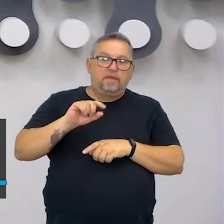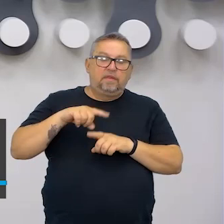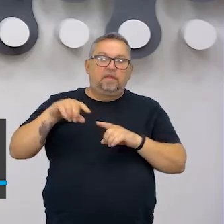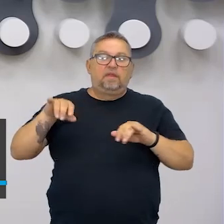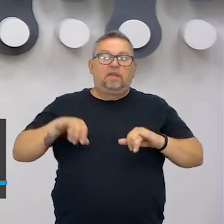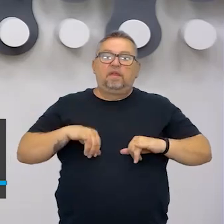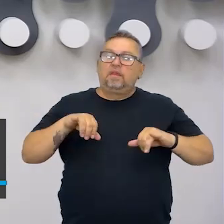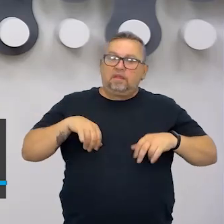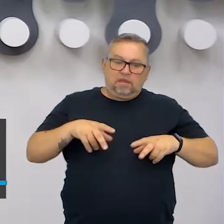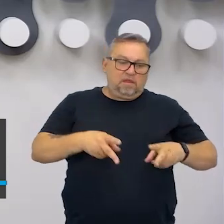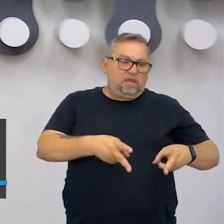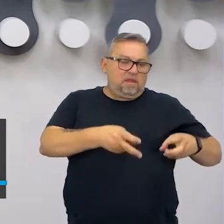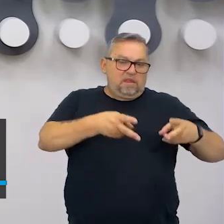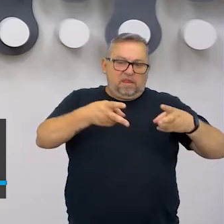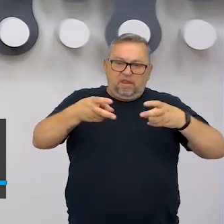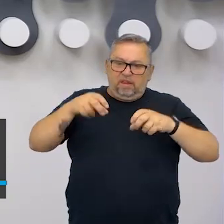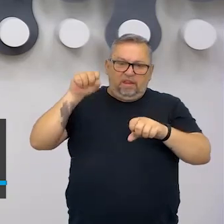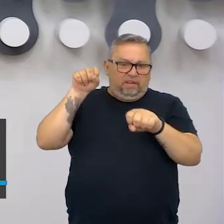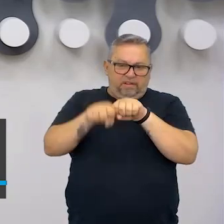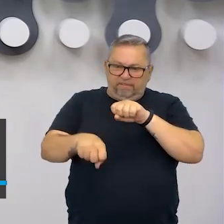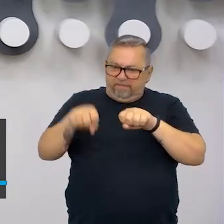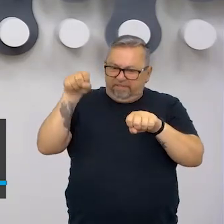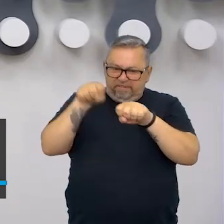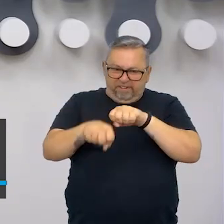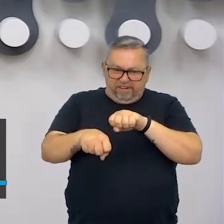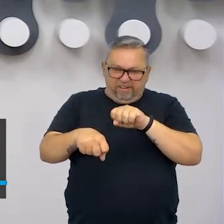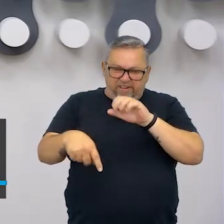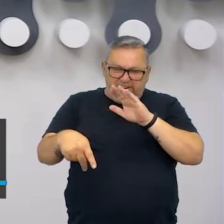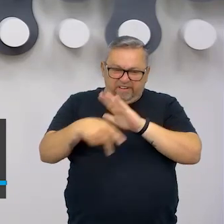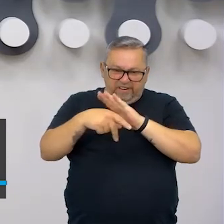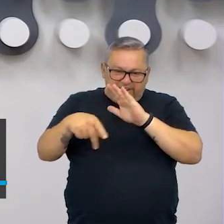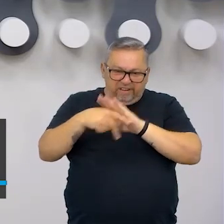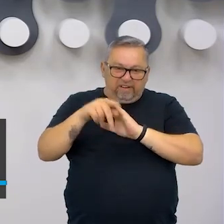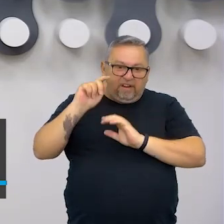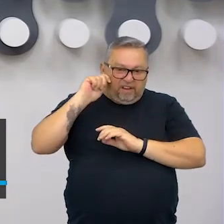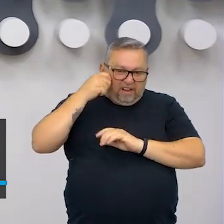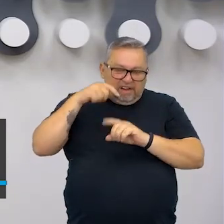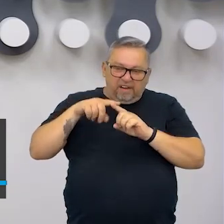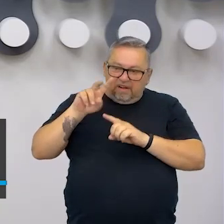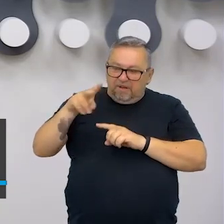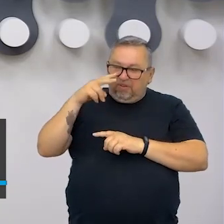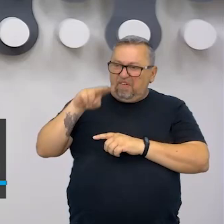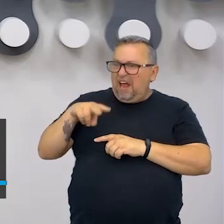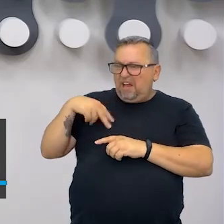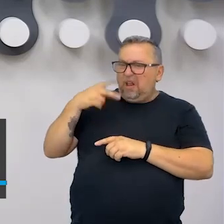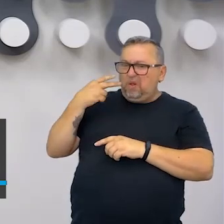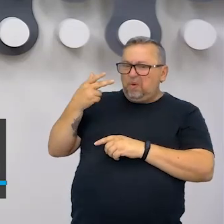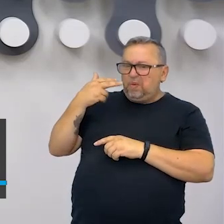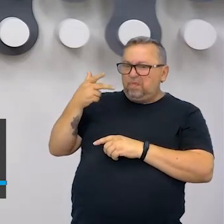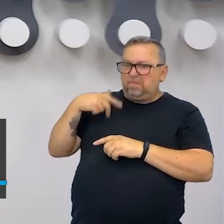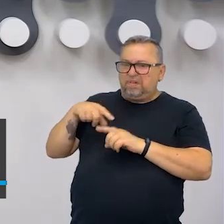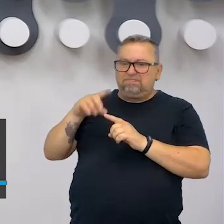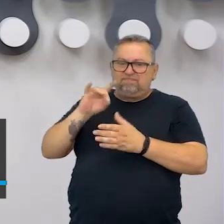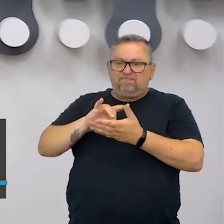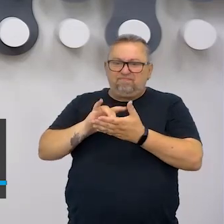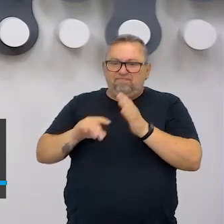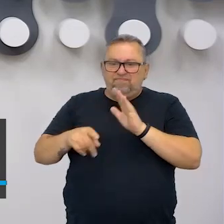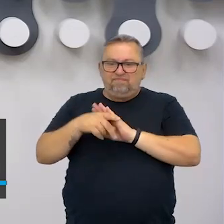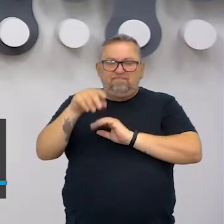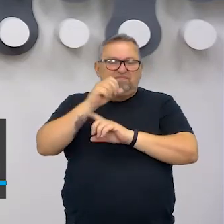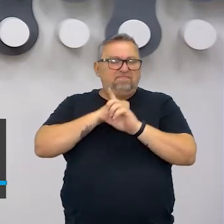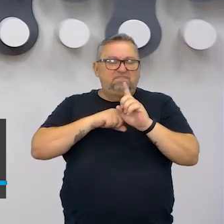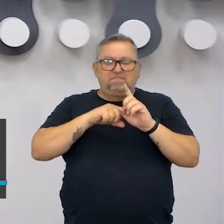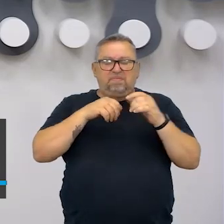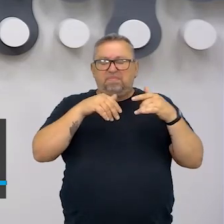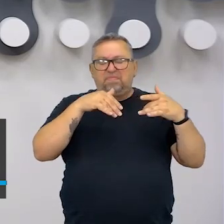sofram explorações, sofram violências, e do modo como isso é naturalizado, do modo como isso é legitimado pela